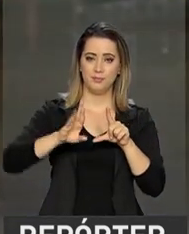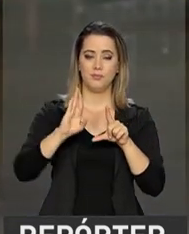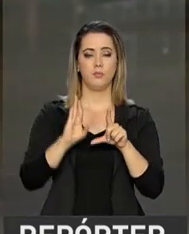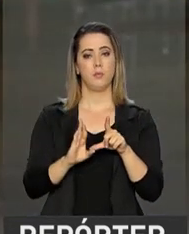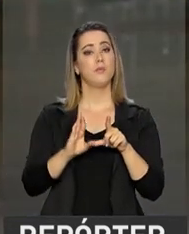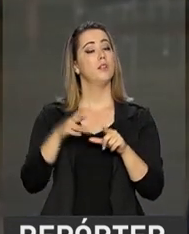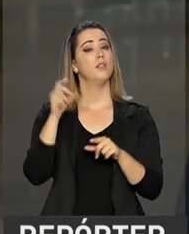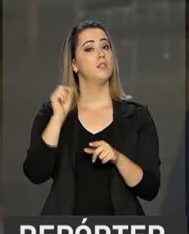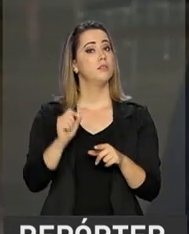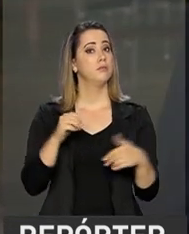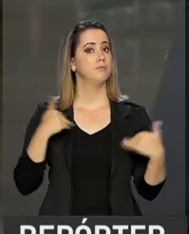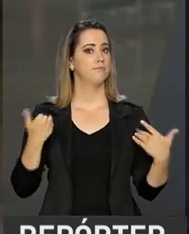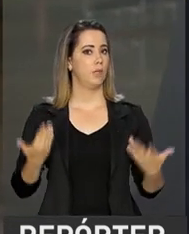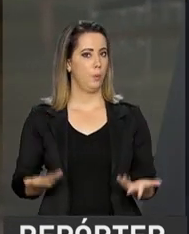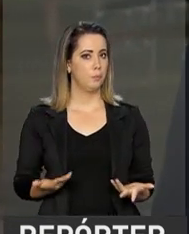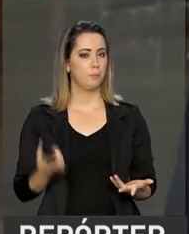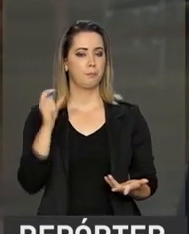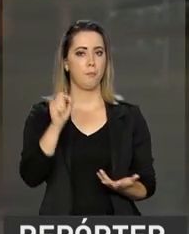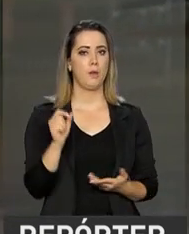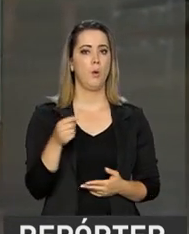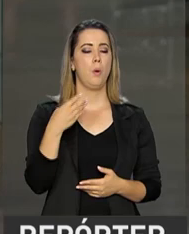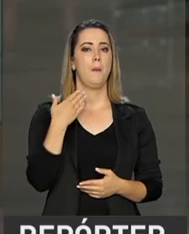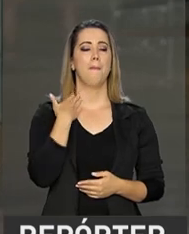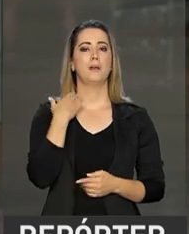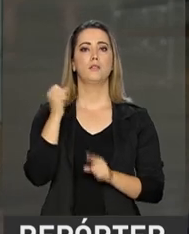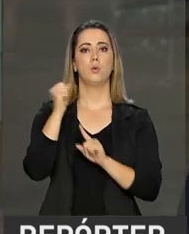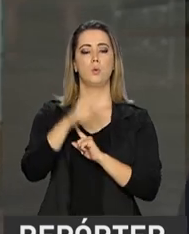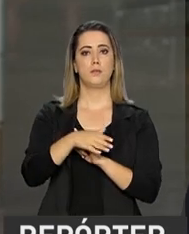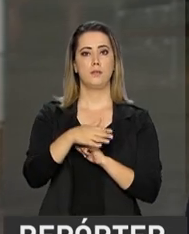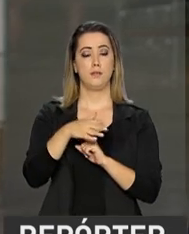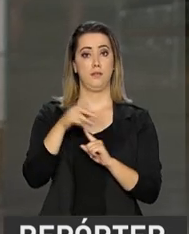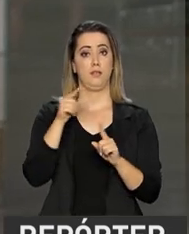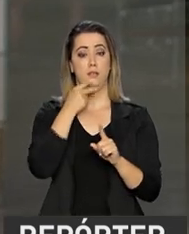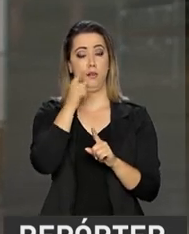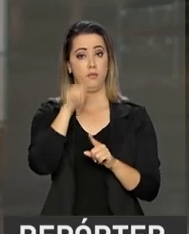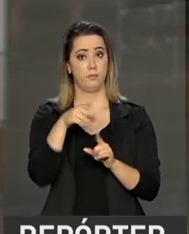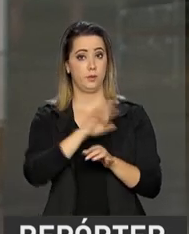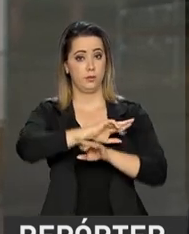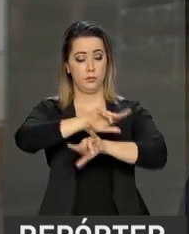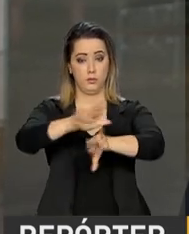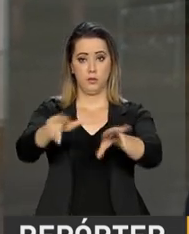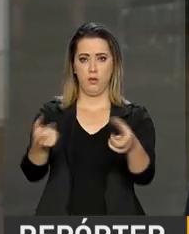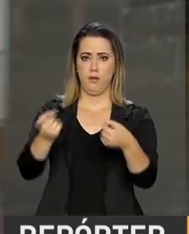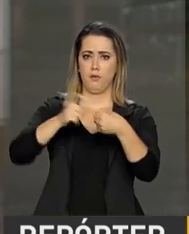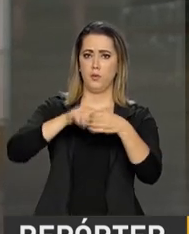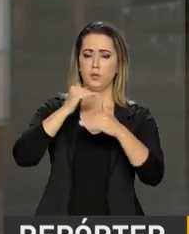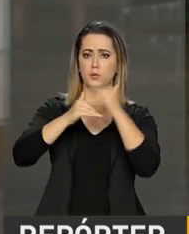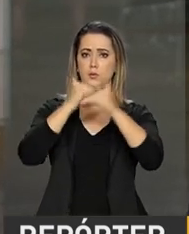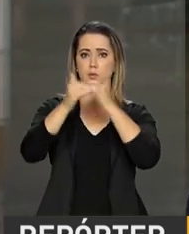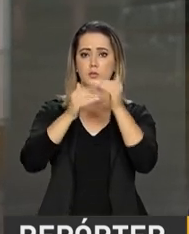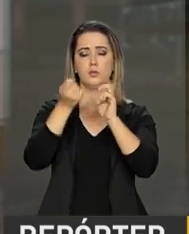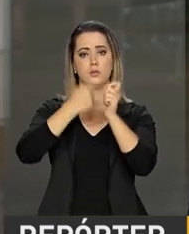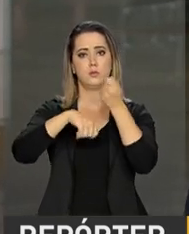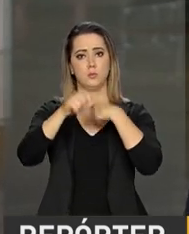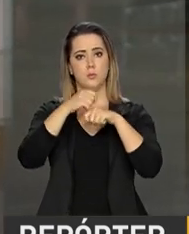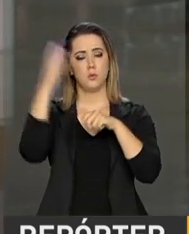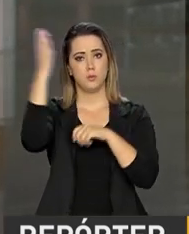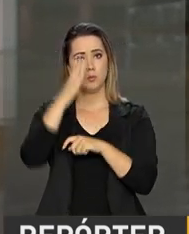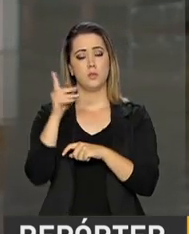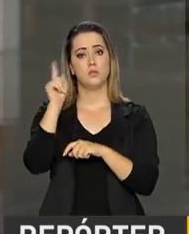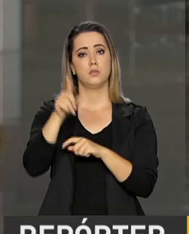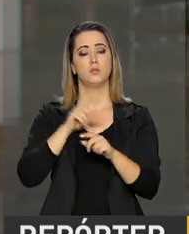nbr olha o roberto segundo o banco central esta generalização da retomada do crescimento econômico do brasil